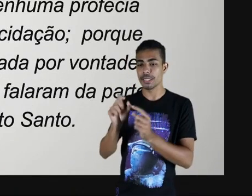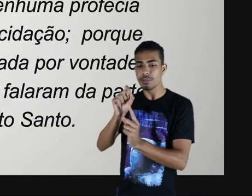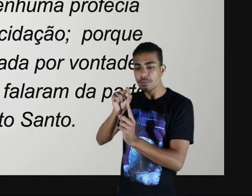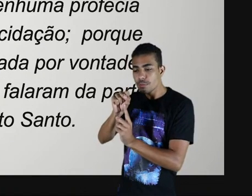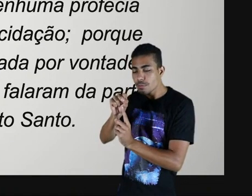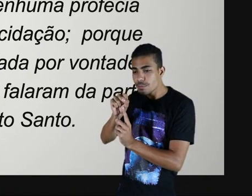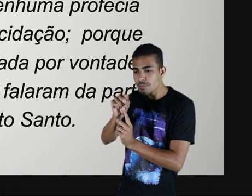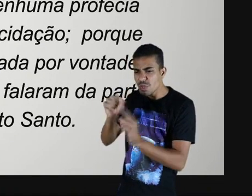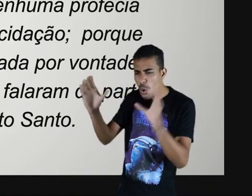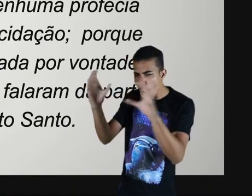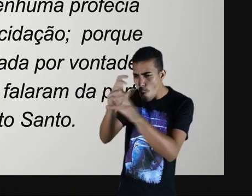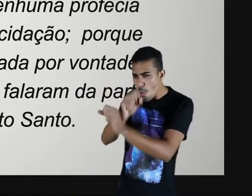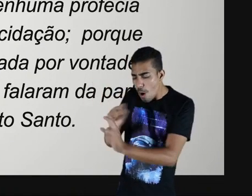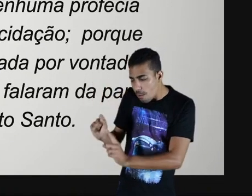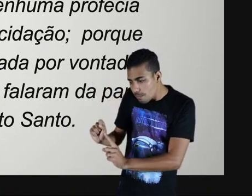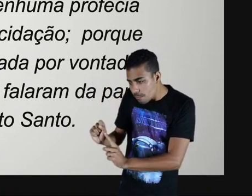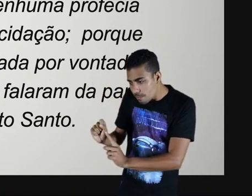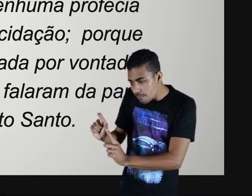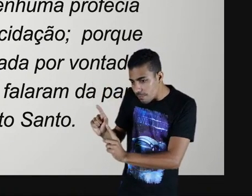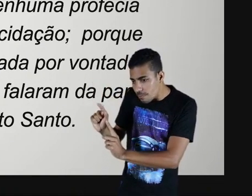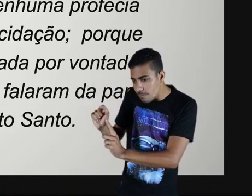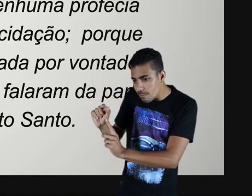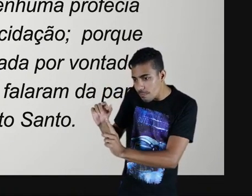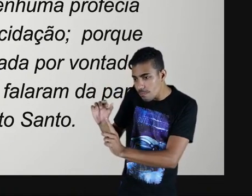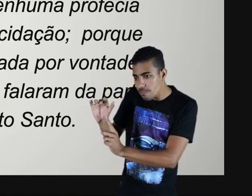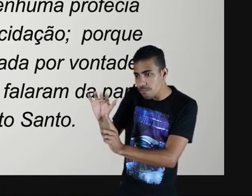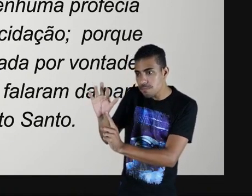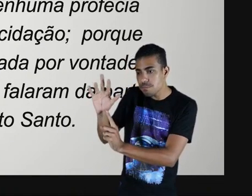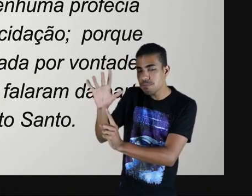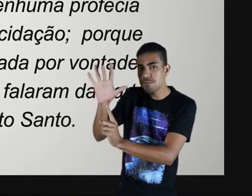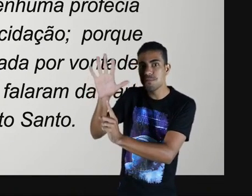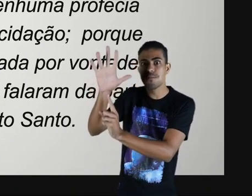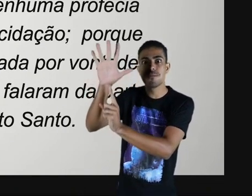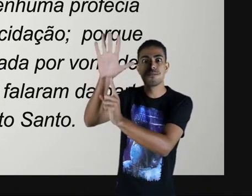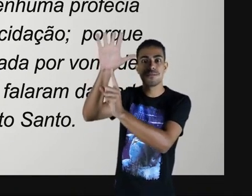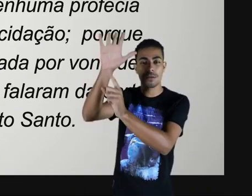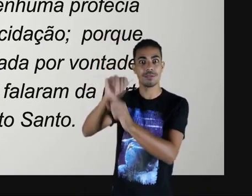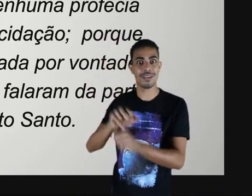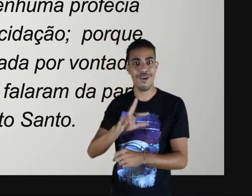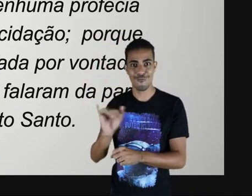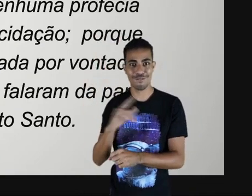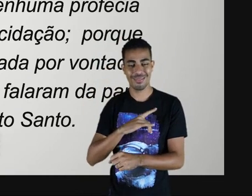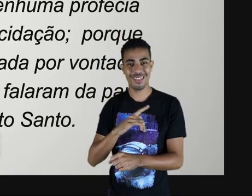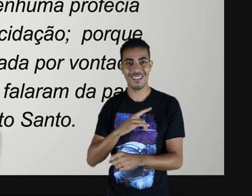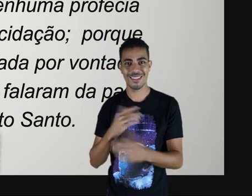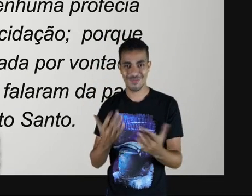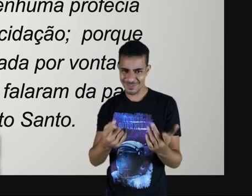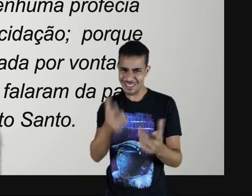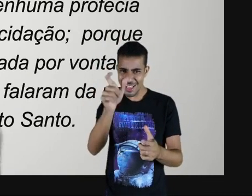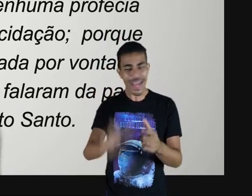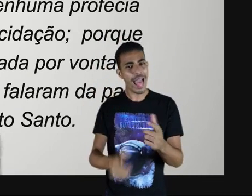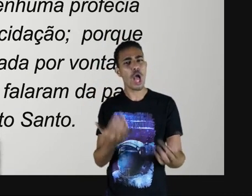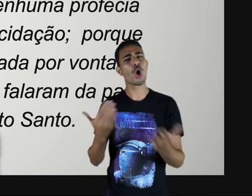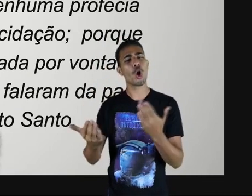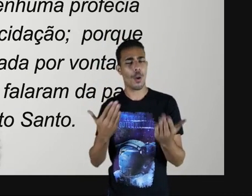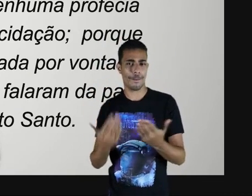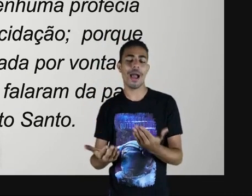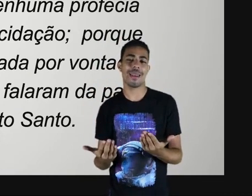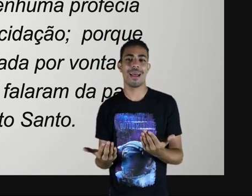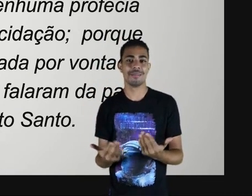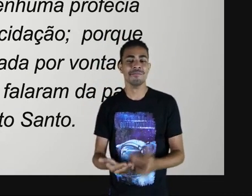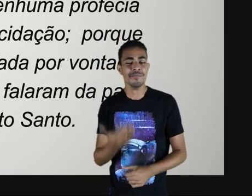lugar tenebroso, até que o dia clareie, a estrela da alva nasce em vosso coração, sabendo